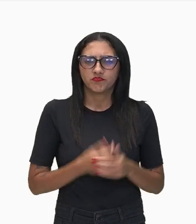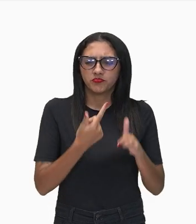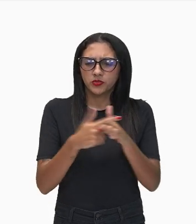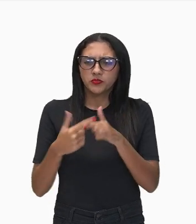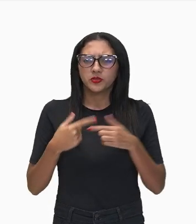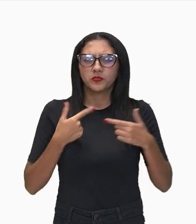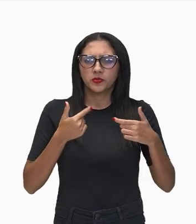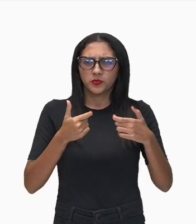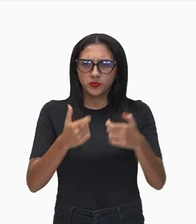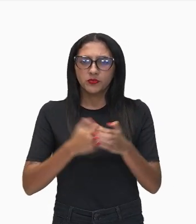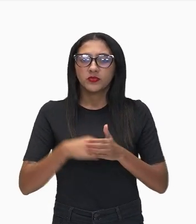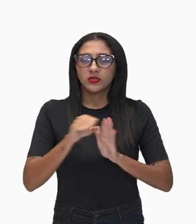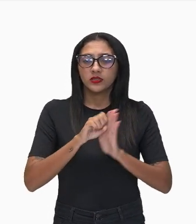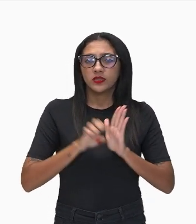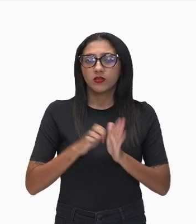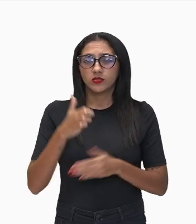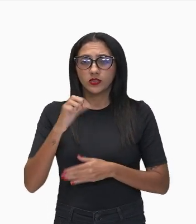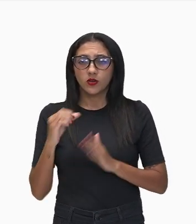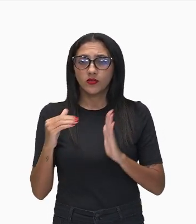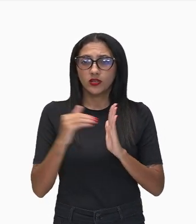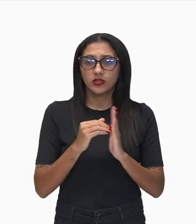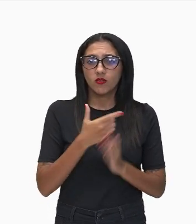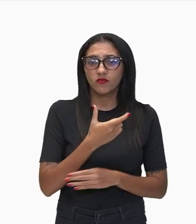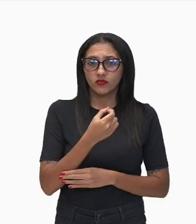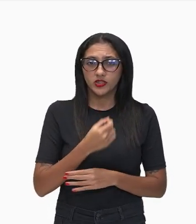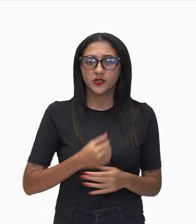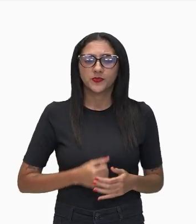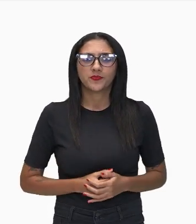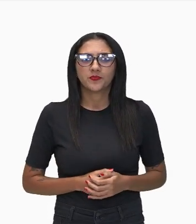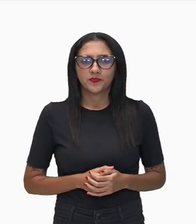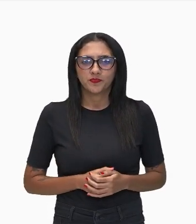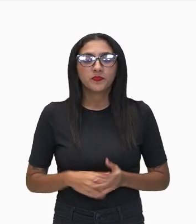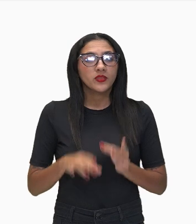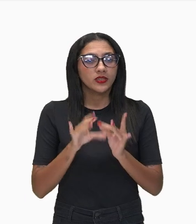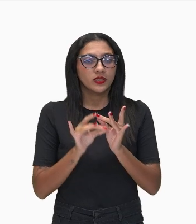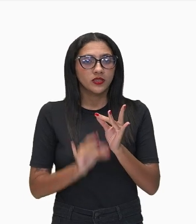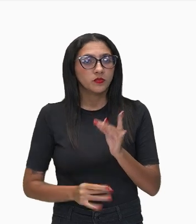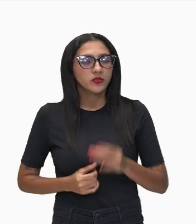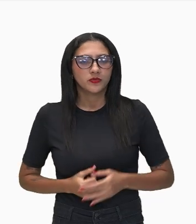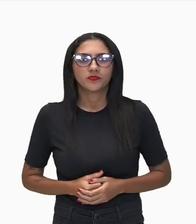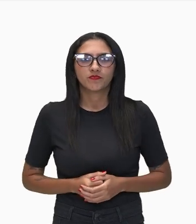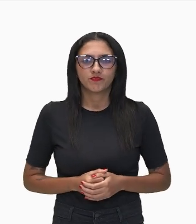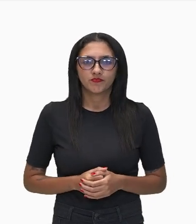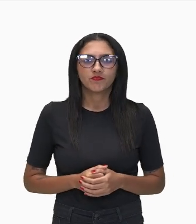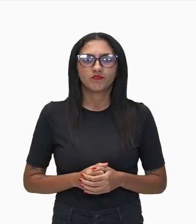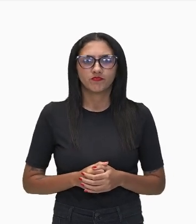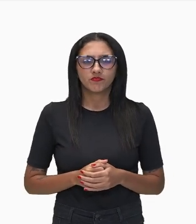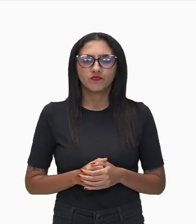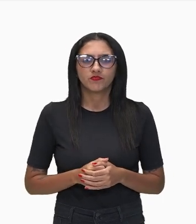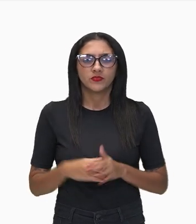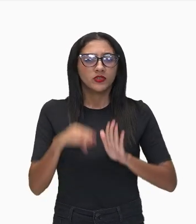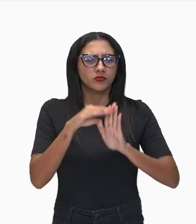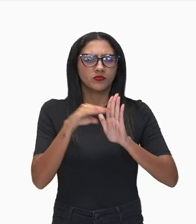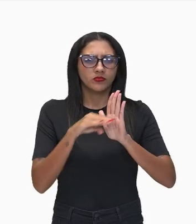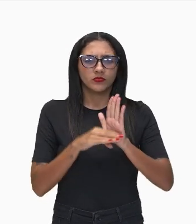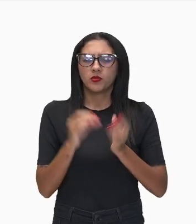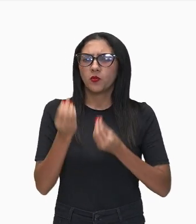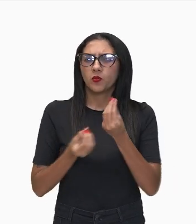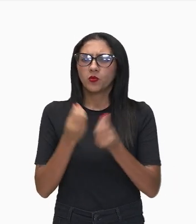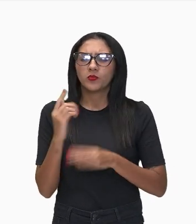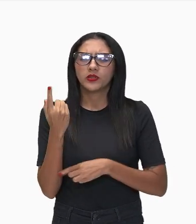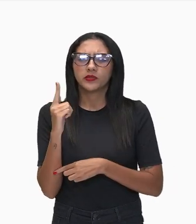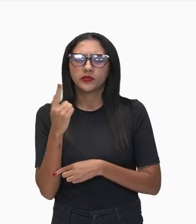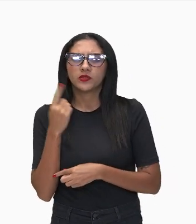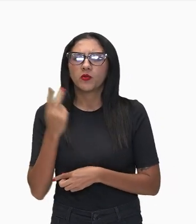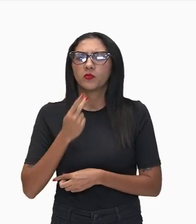os séculos 19 e 20, a parte 1. No detalhamento, definindo a geopolítica, Estado,